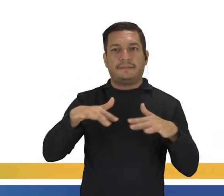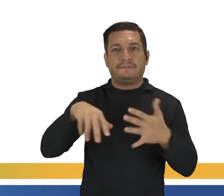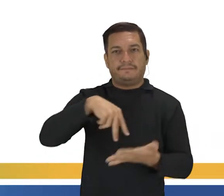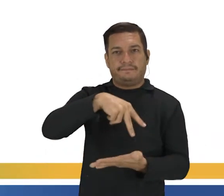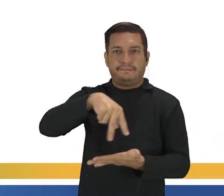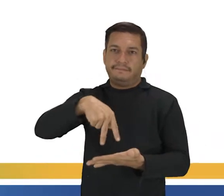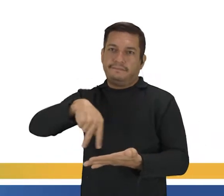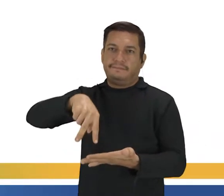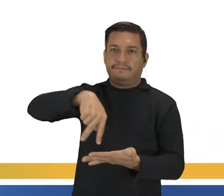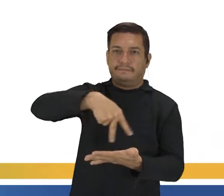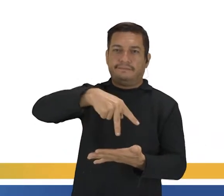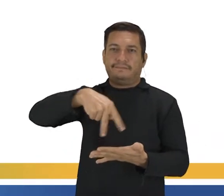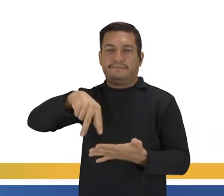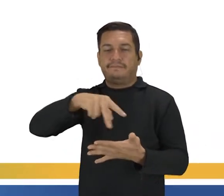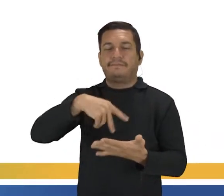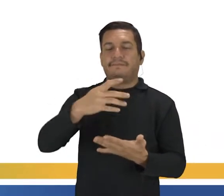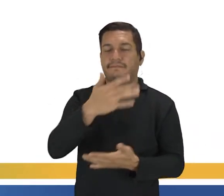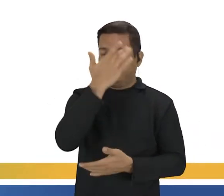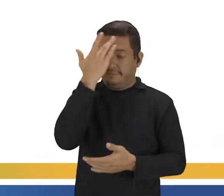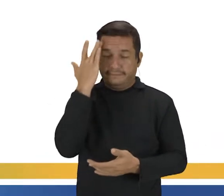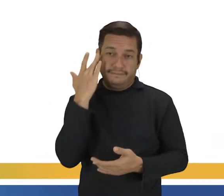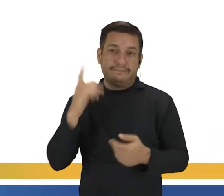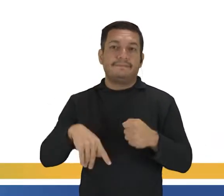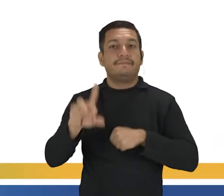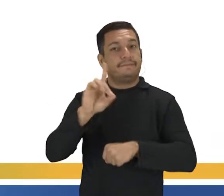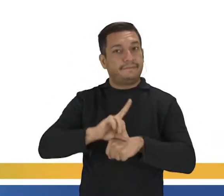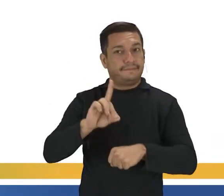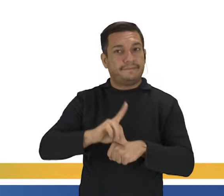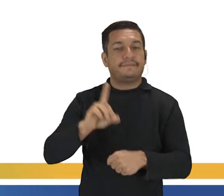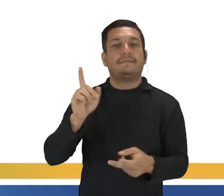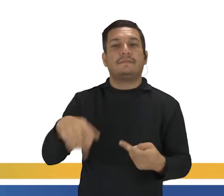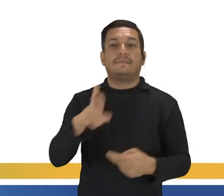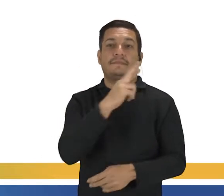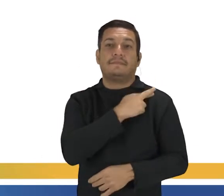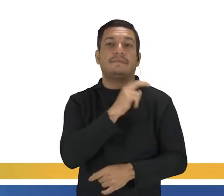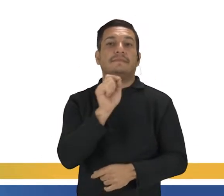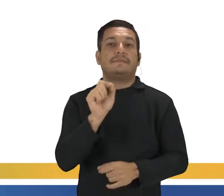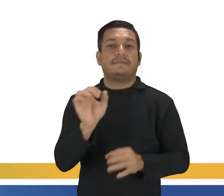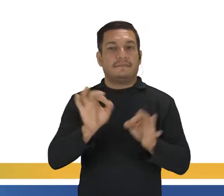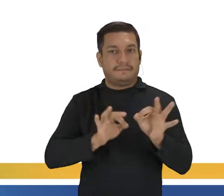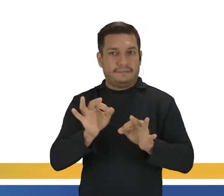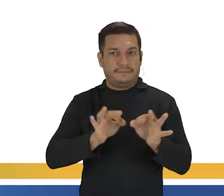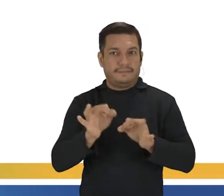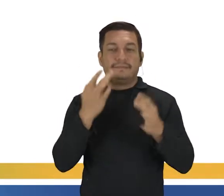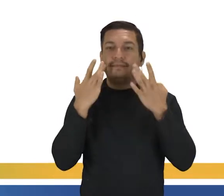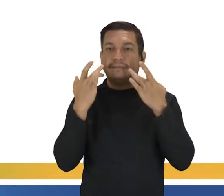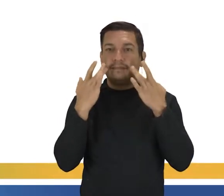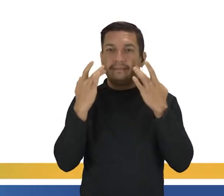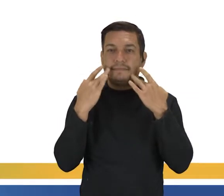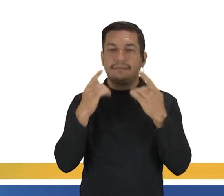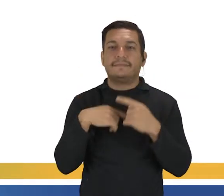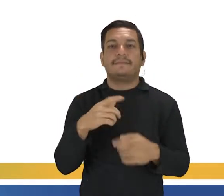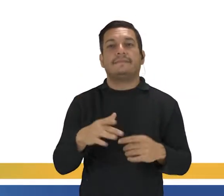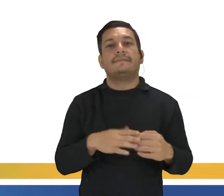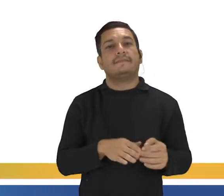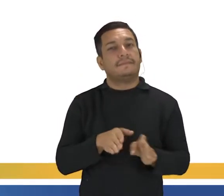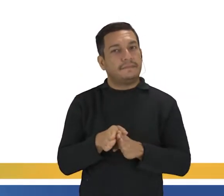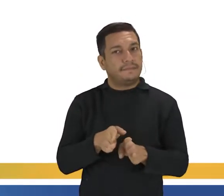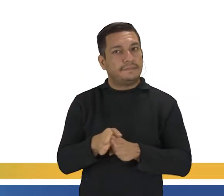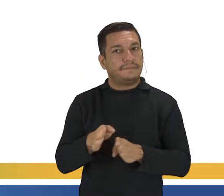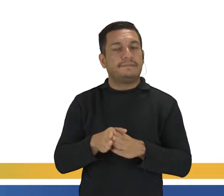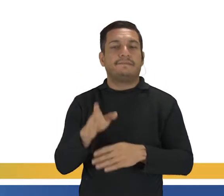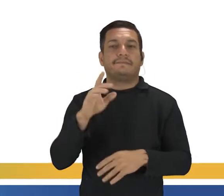passos e gestos dos personagens. Diretor é o responsável artístico pela peça teatral, ele dirige o